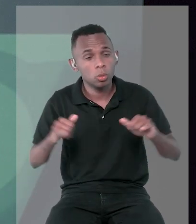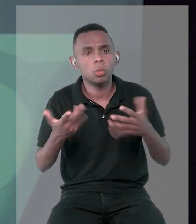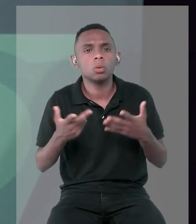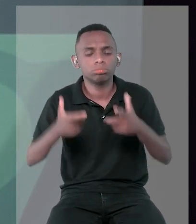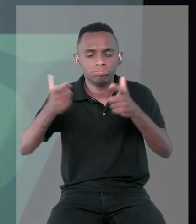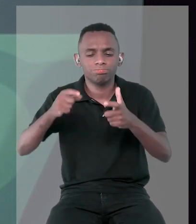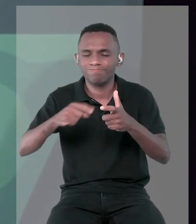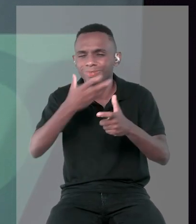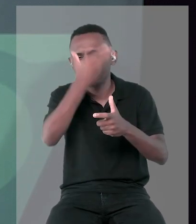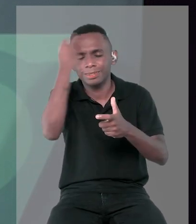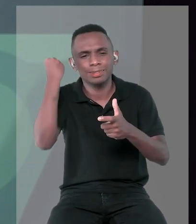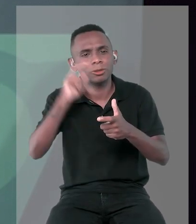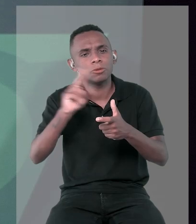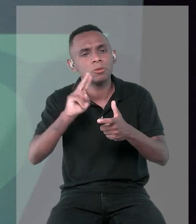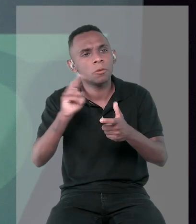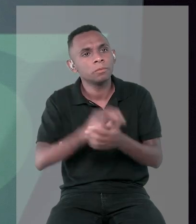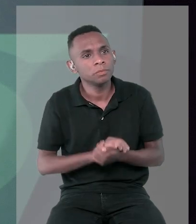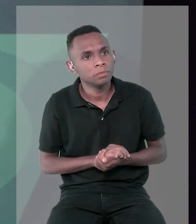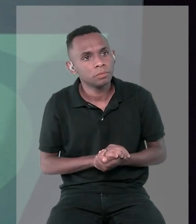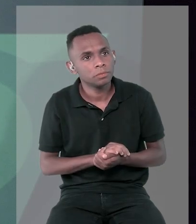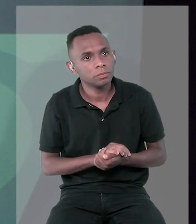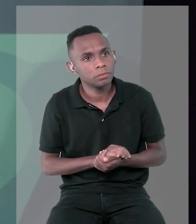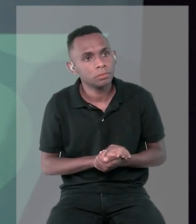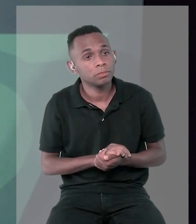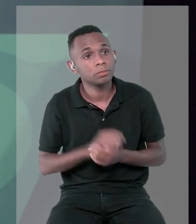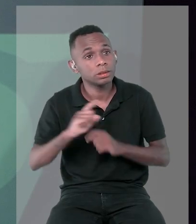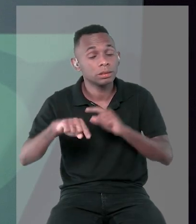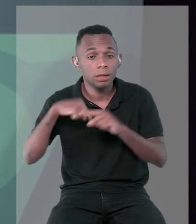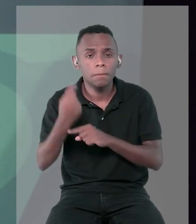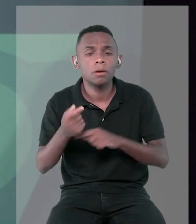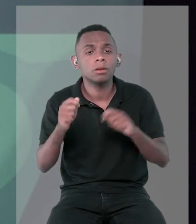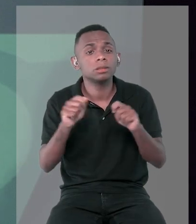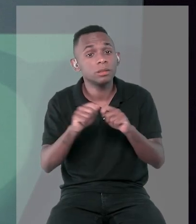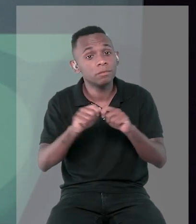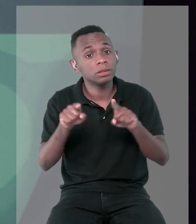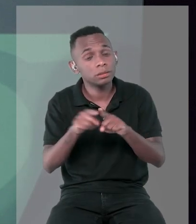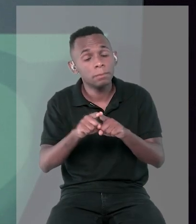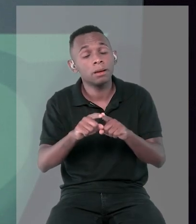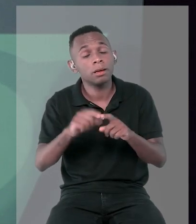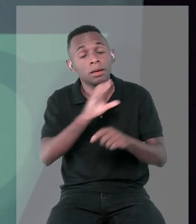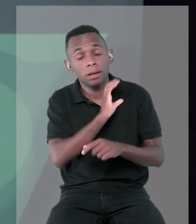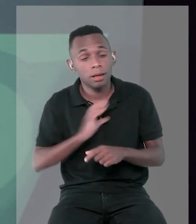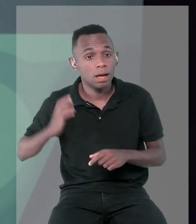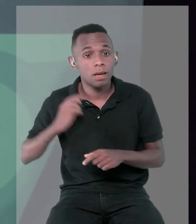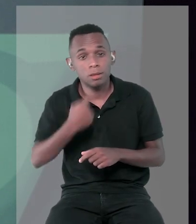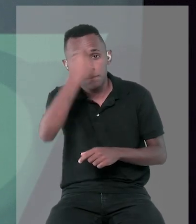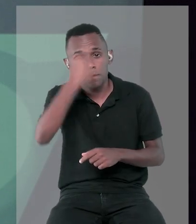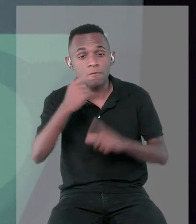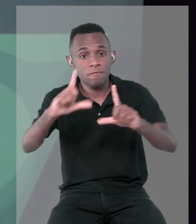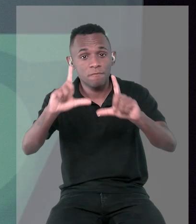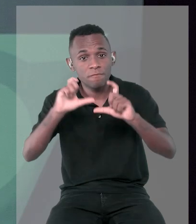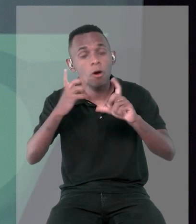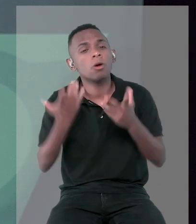espaço que eu também não lembro o nome do espaço. Depois você fez o Clarice Fotobiografia, lá no